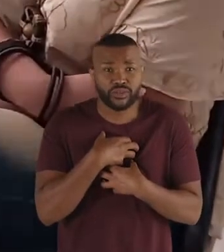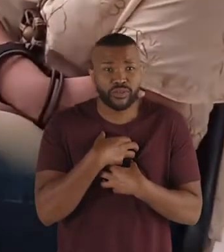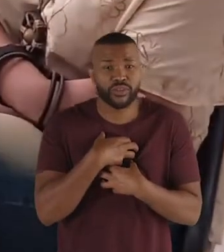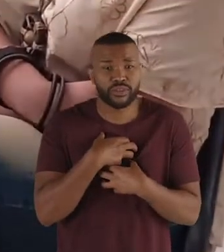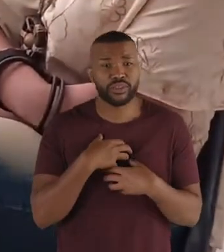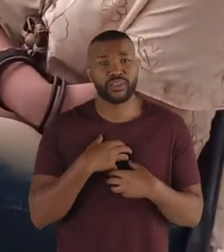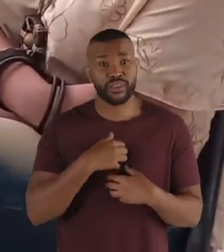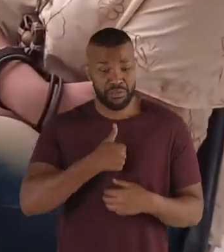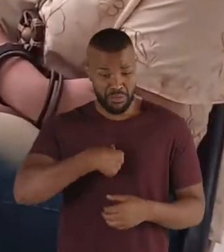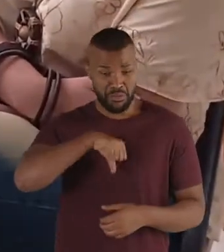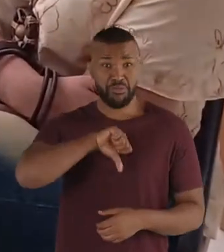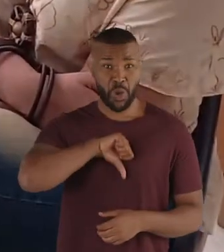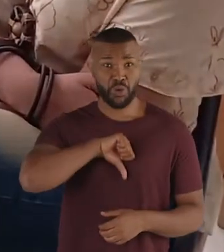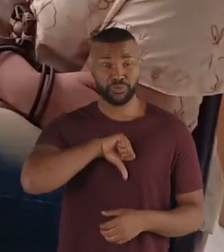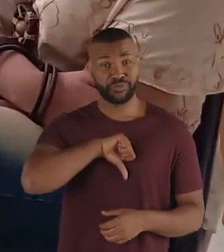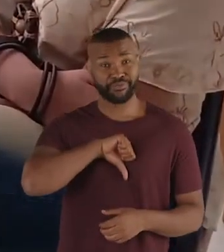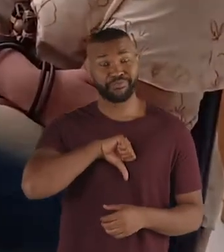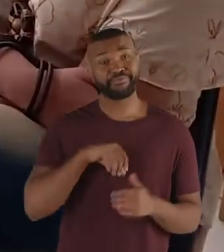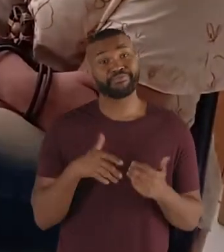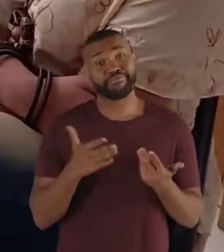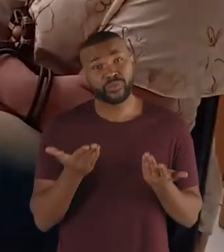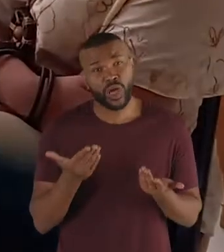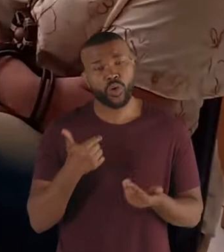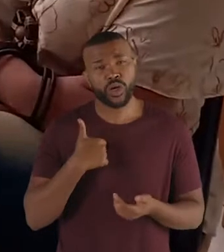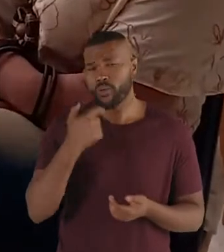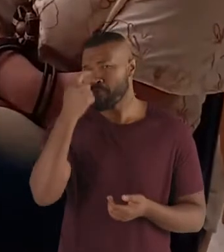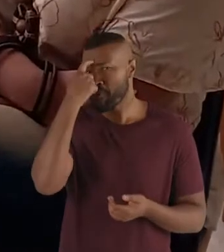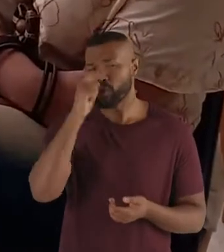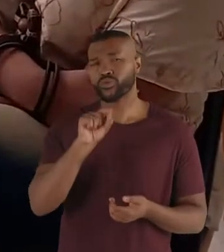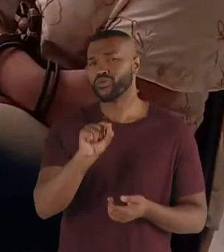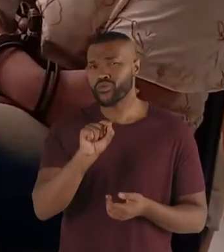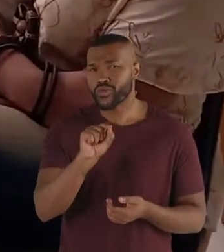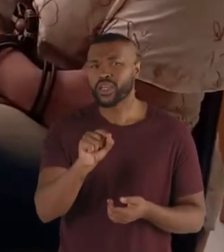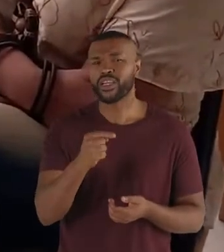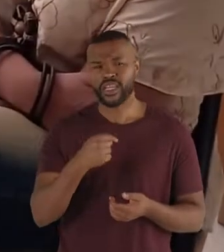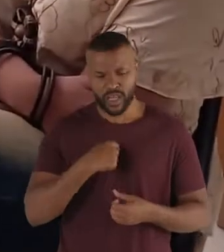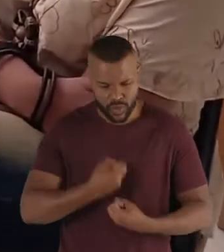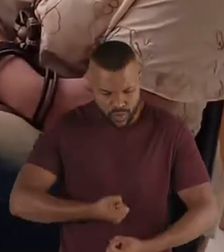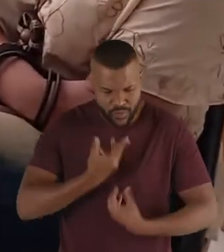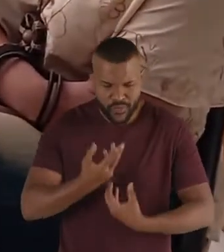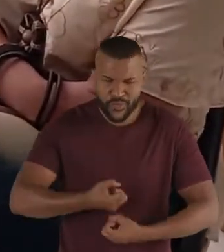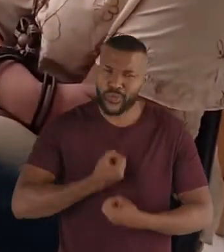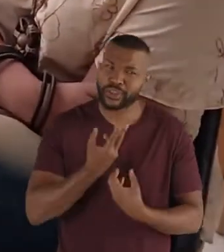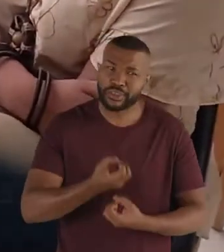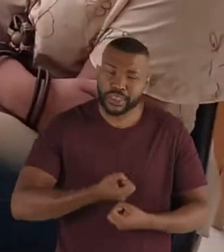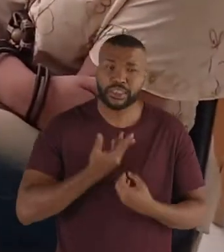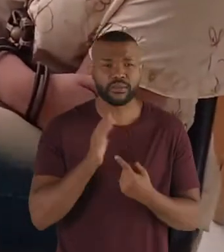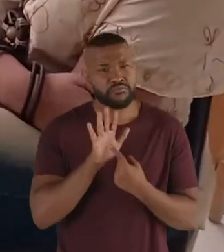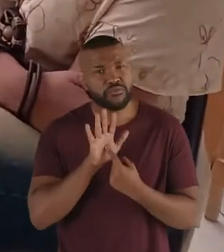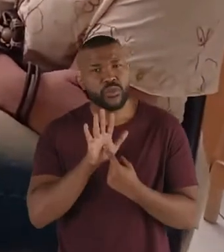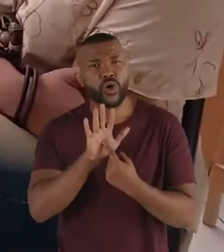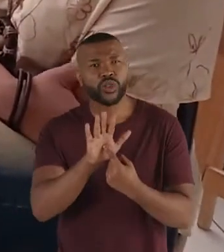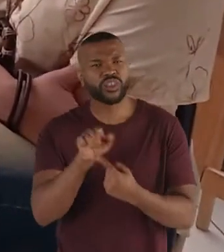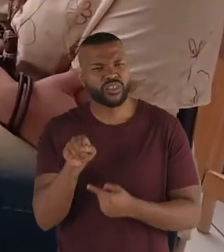sua autoestima lá embaixo. Então, eu acho, e eu ponho a minha poesia, eu coloco